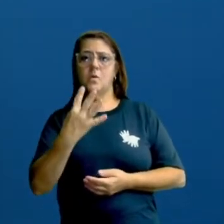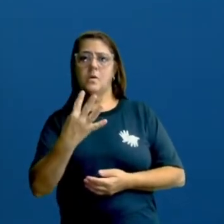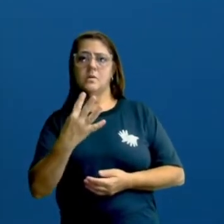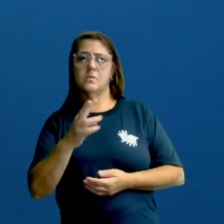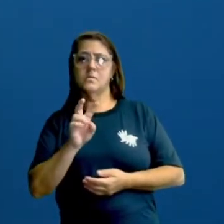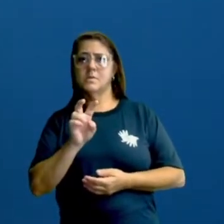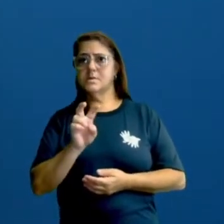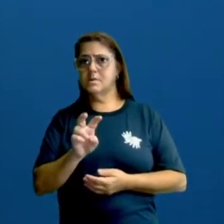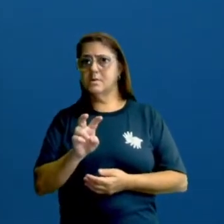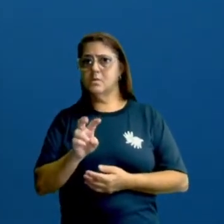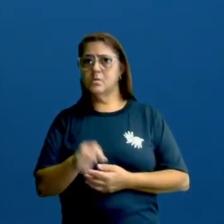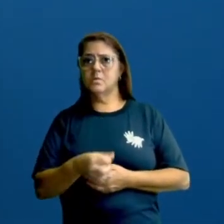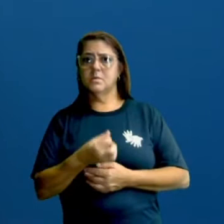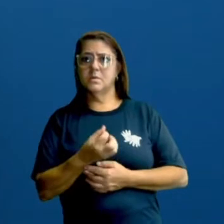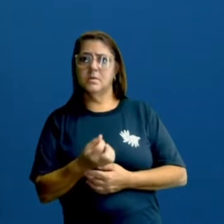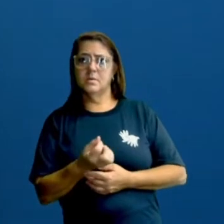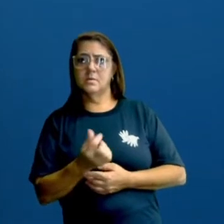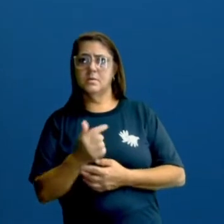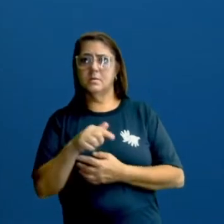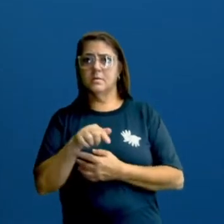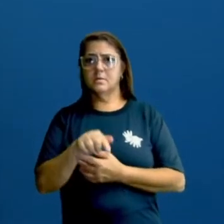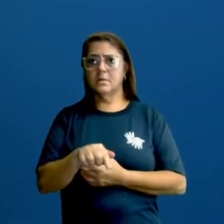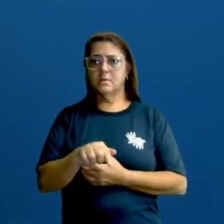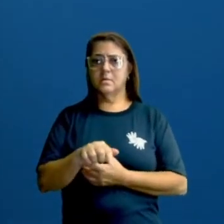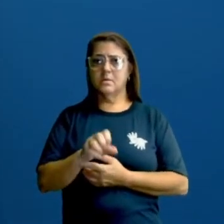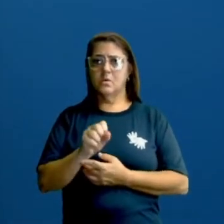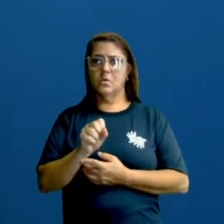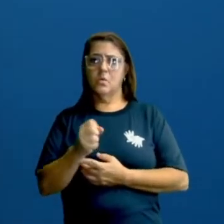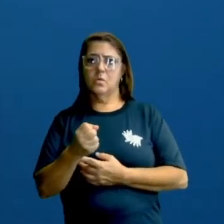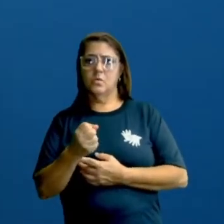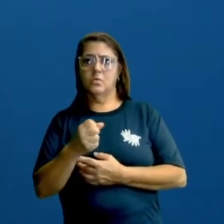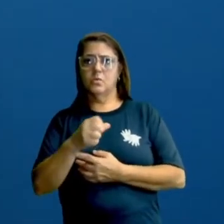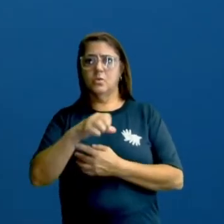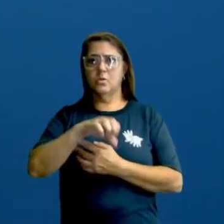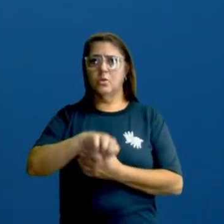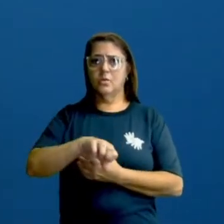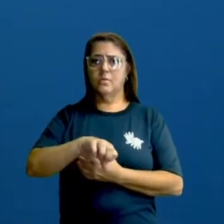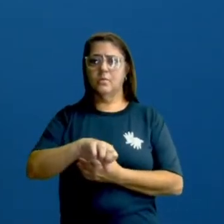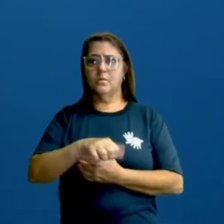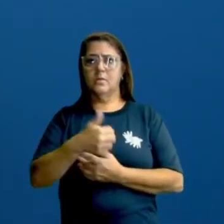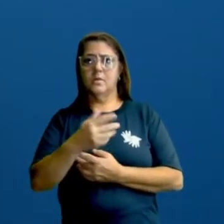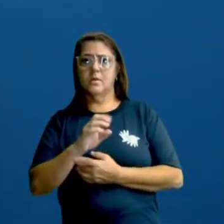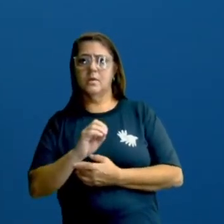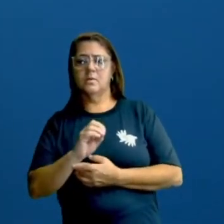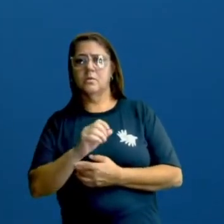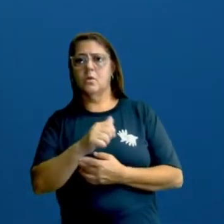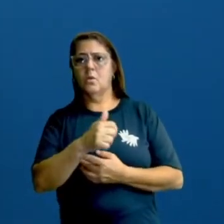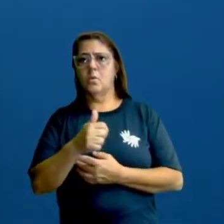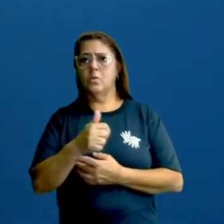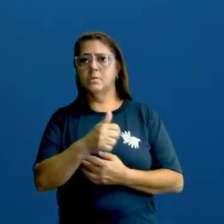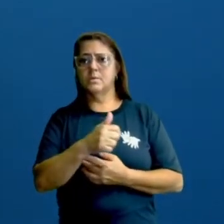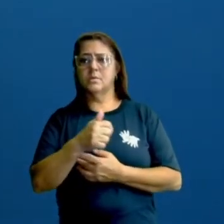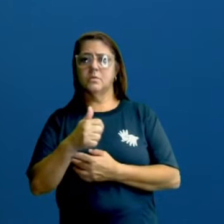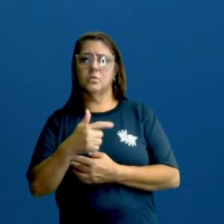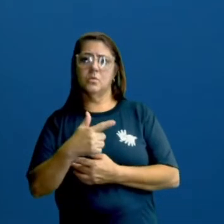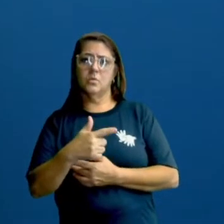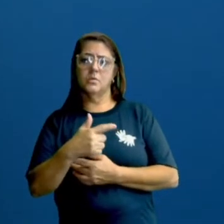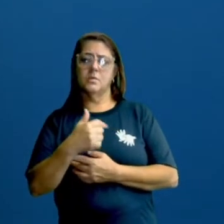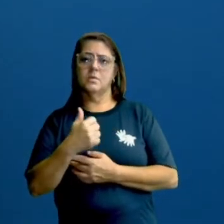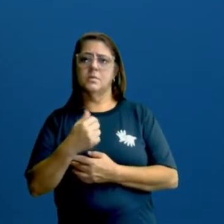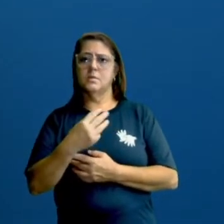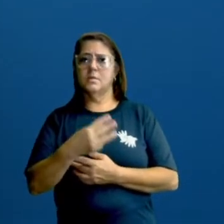3, 4, 5, 6, 7, 8, 9, 10,